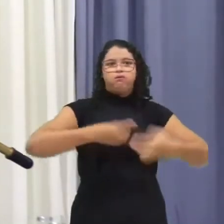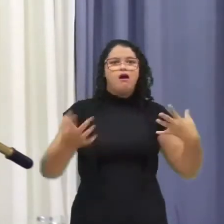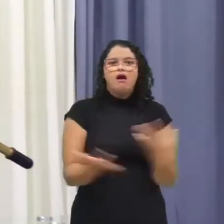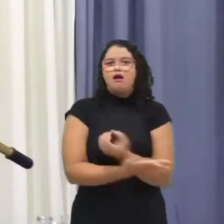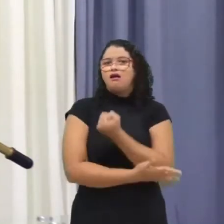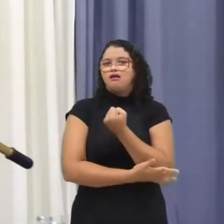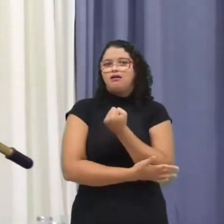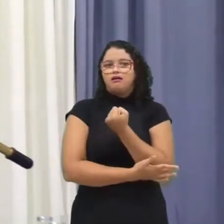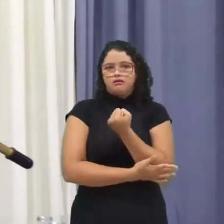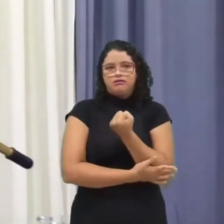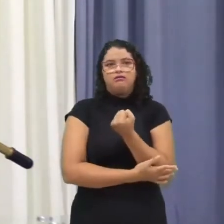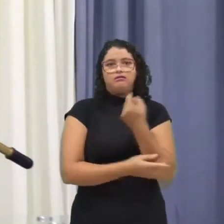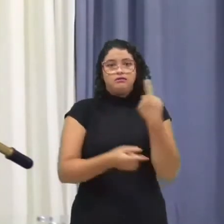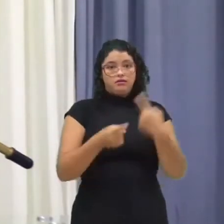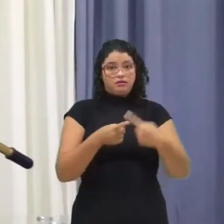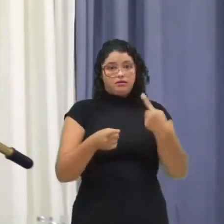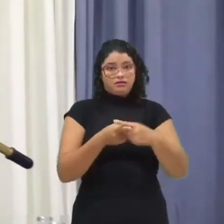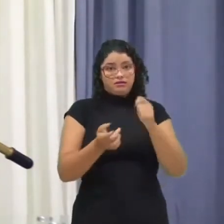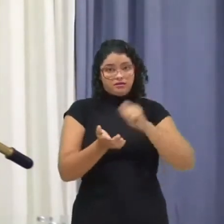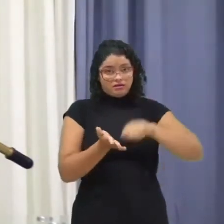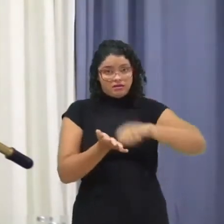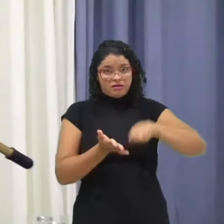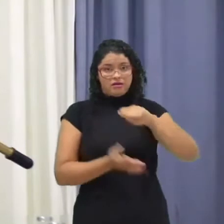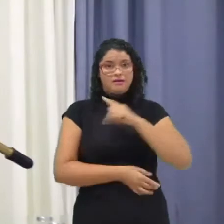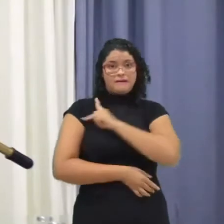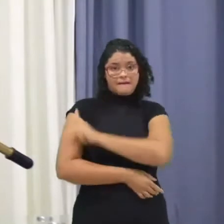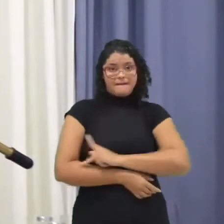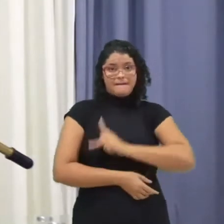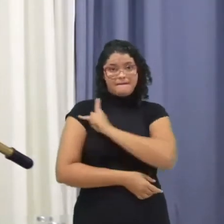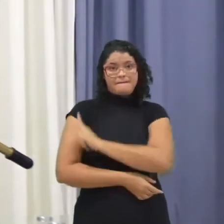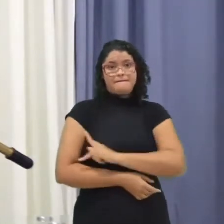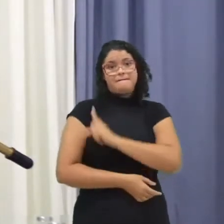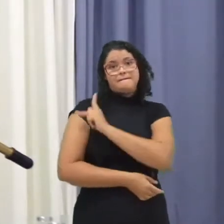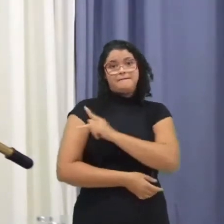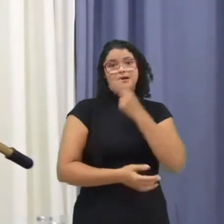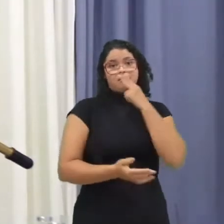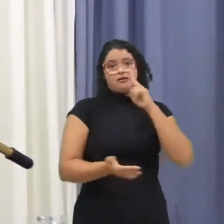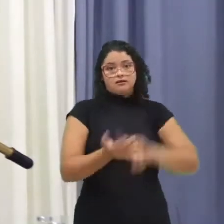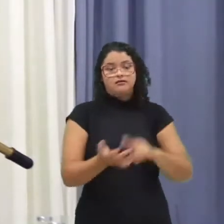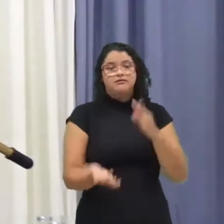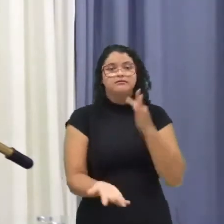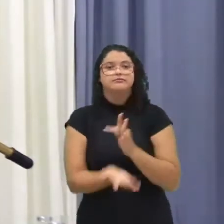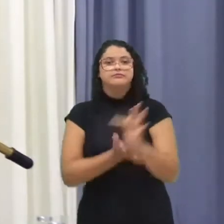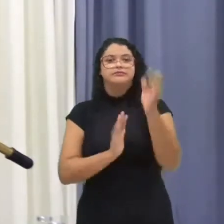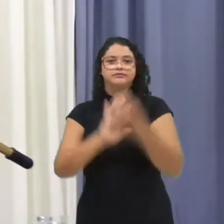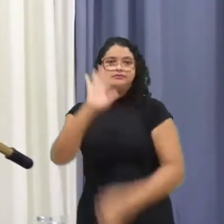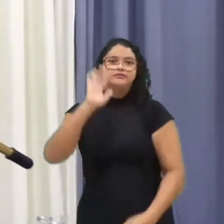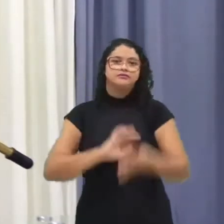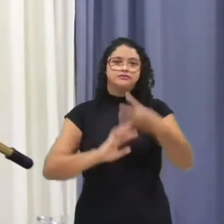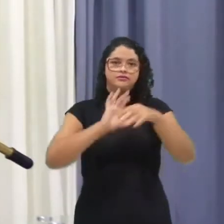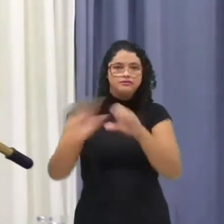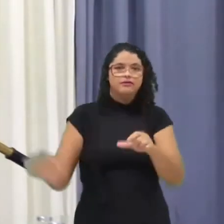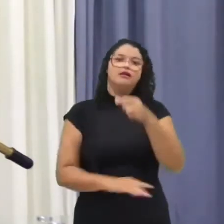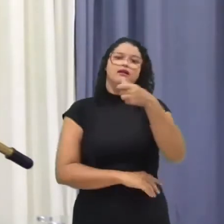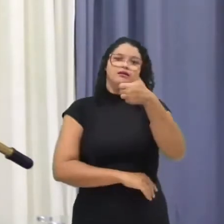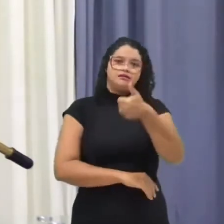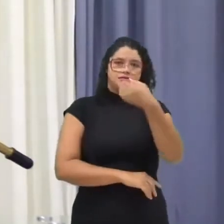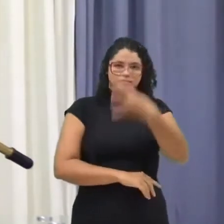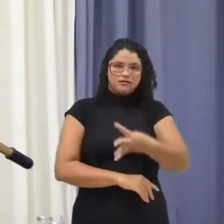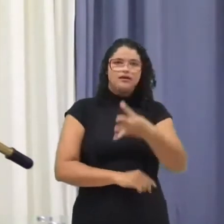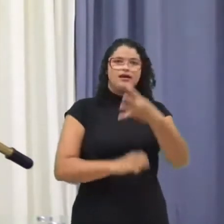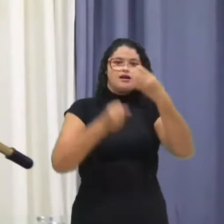arrebatamento. Pois Paulo, escrevendo aos Tessalonicenses, no capítulo 4, verso 14, ele vai dizer: